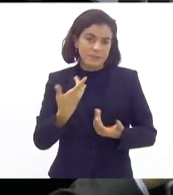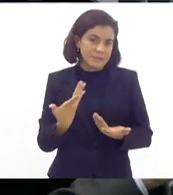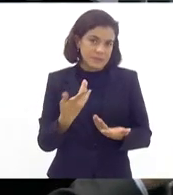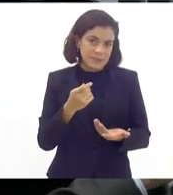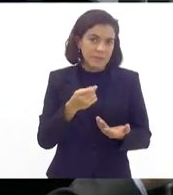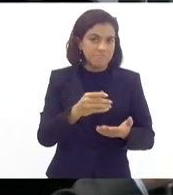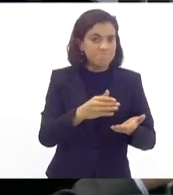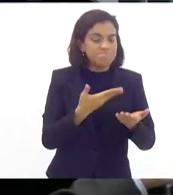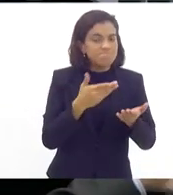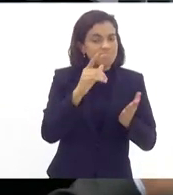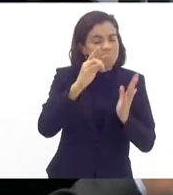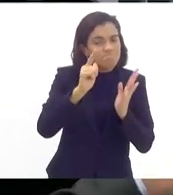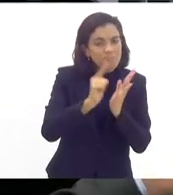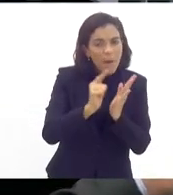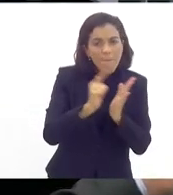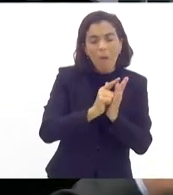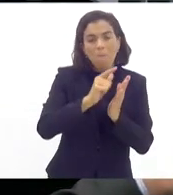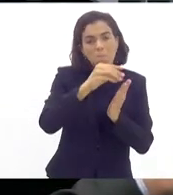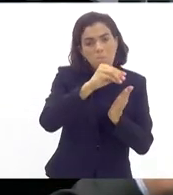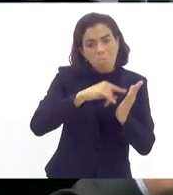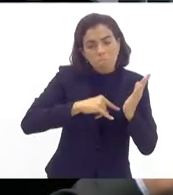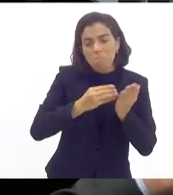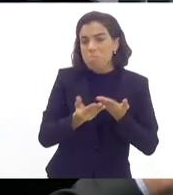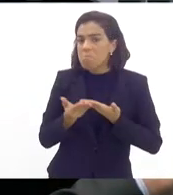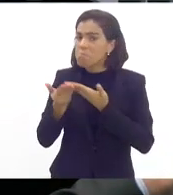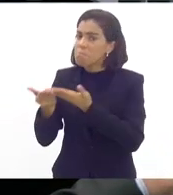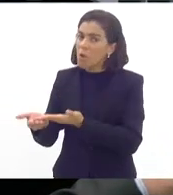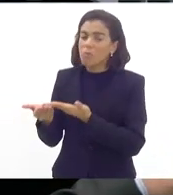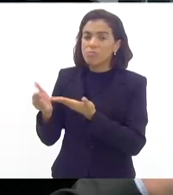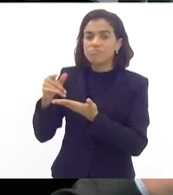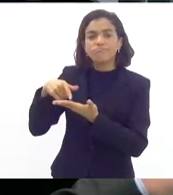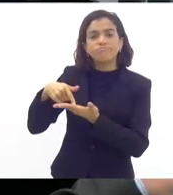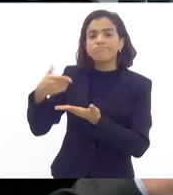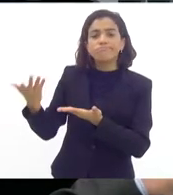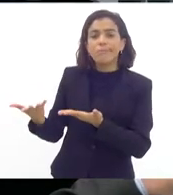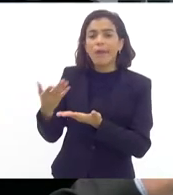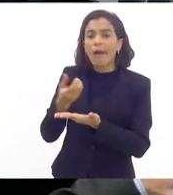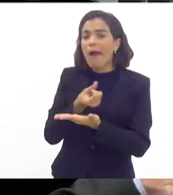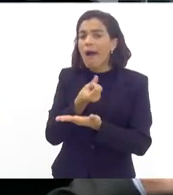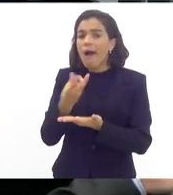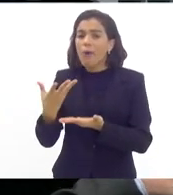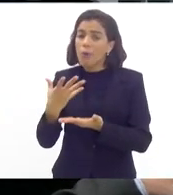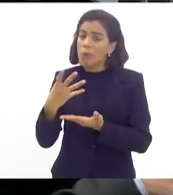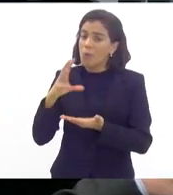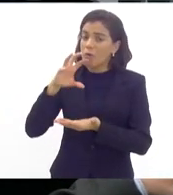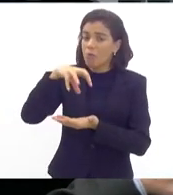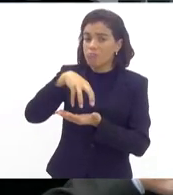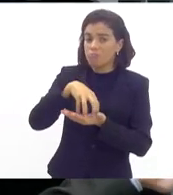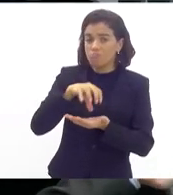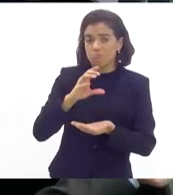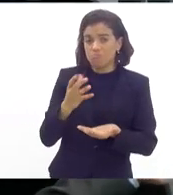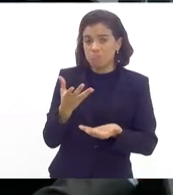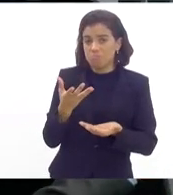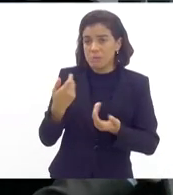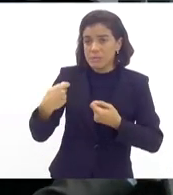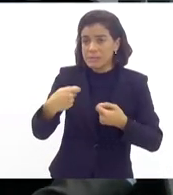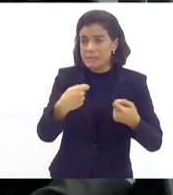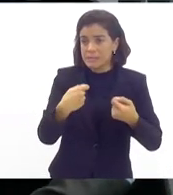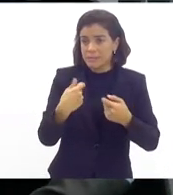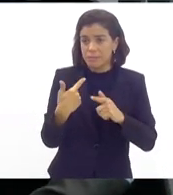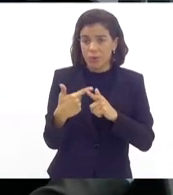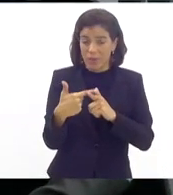demanda. Aí, assim, alguém tem que levar assim, algum órgão, assim... Assim, o que